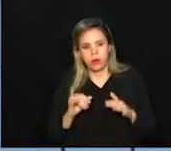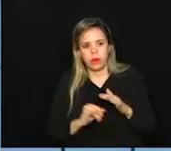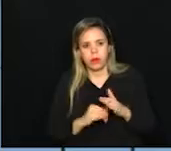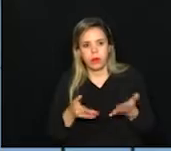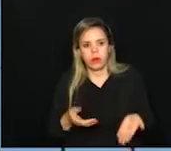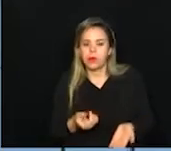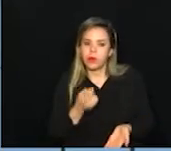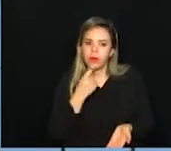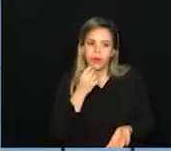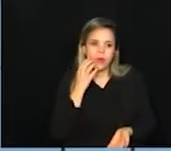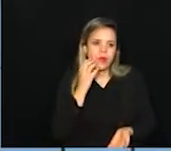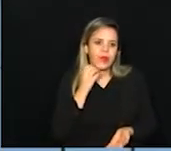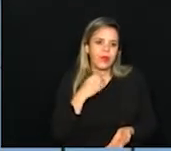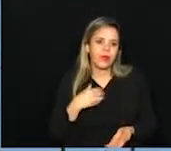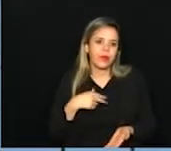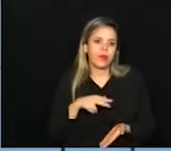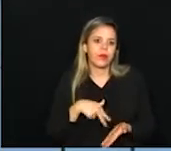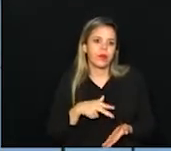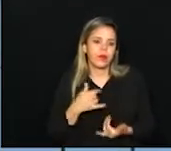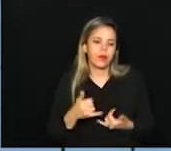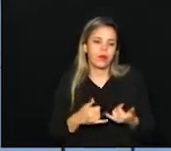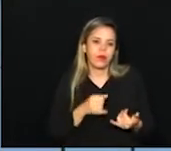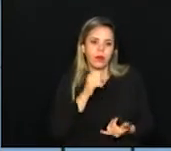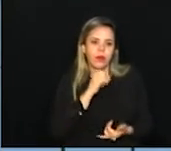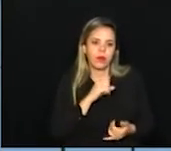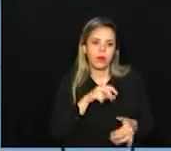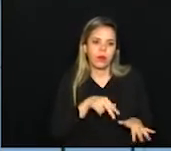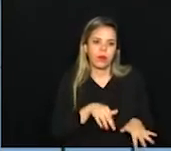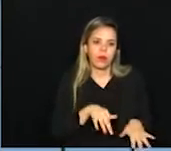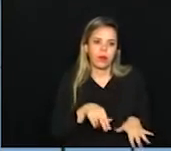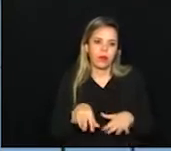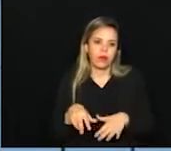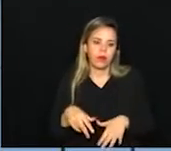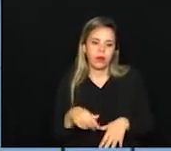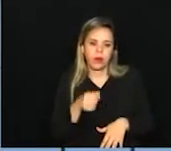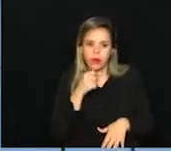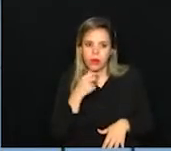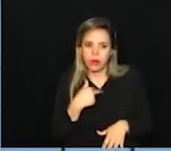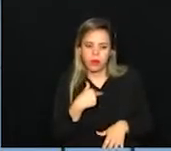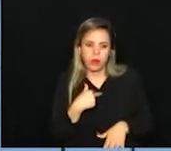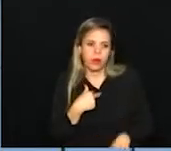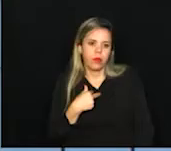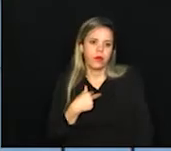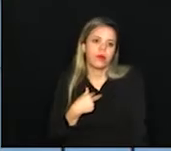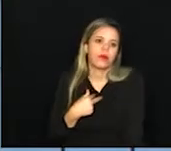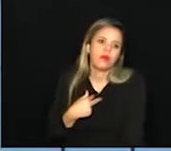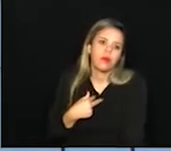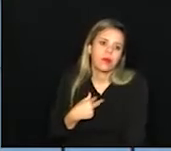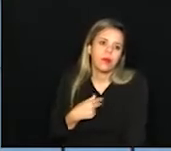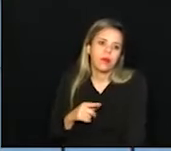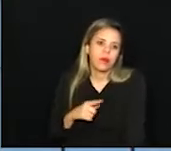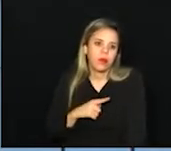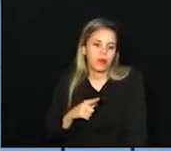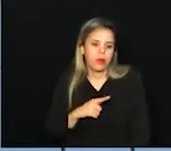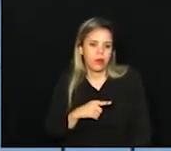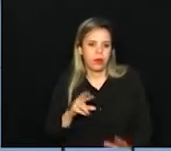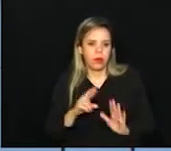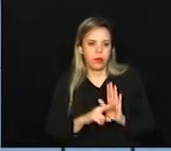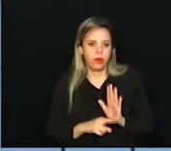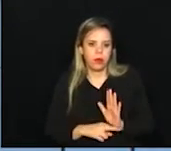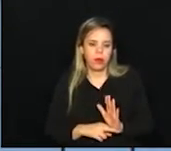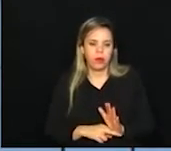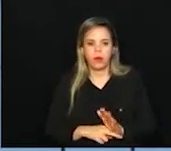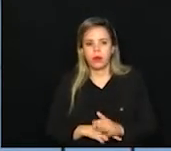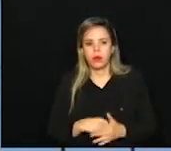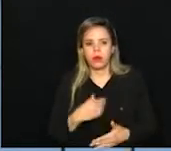aqui em Campinas que tem aquele baile do idoso no final de semana. Isso ainda não pode. Então, a gente tem esse critério